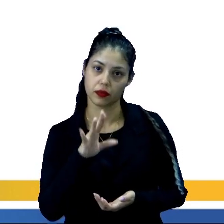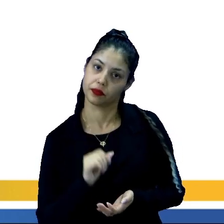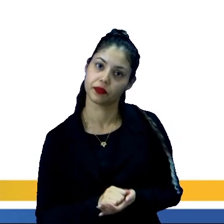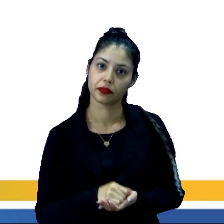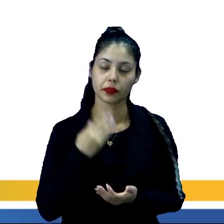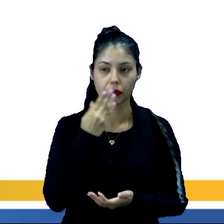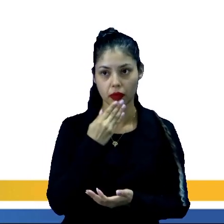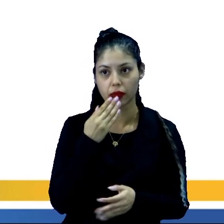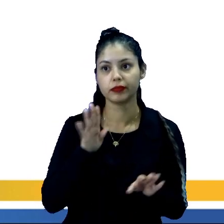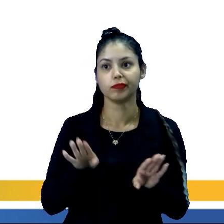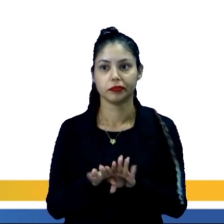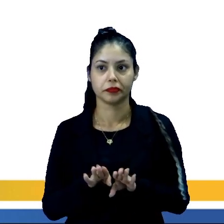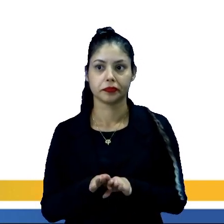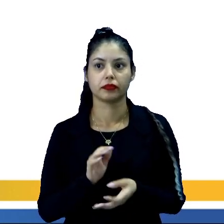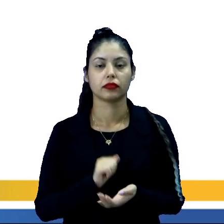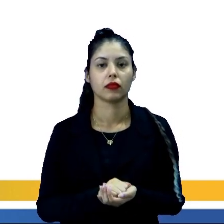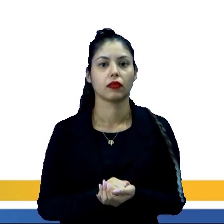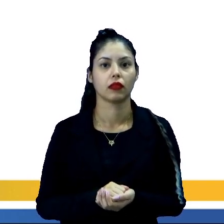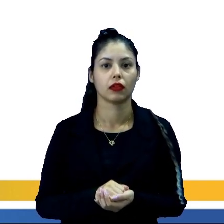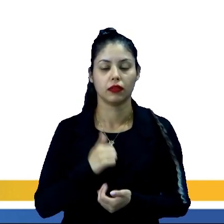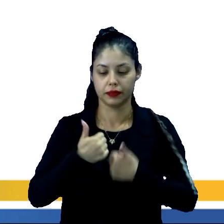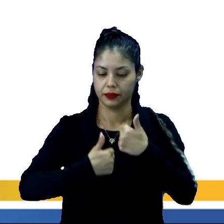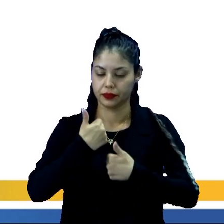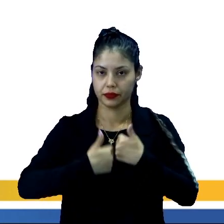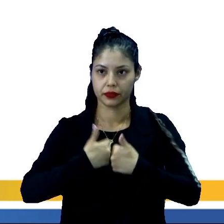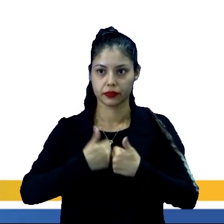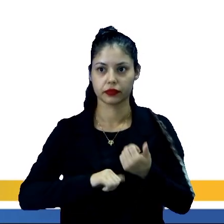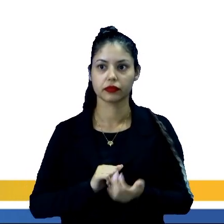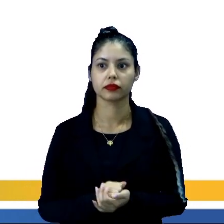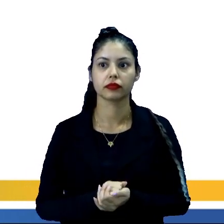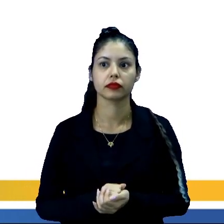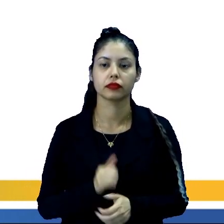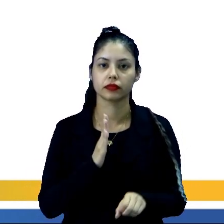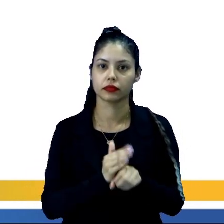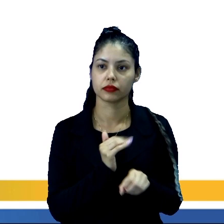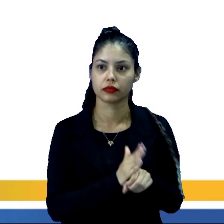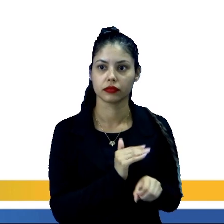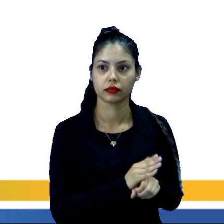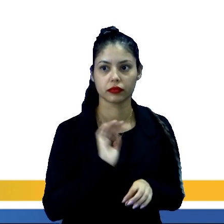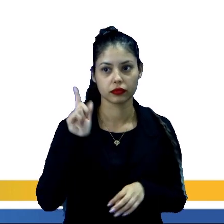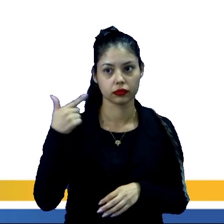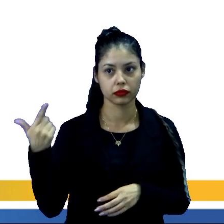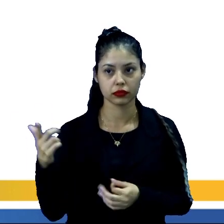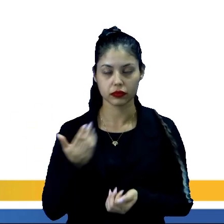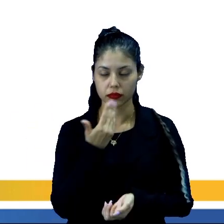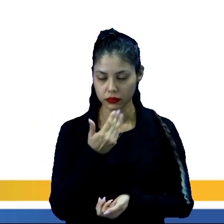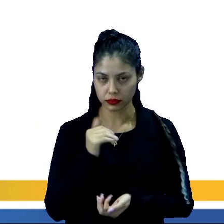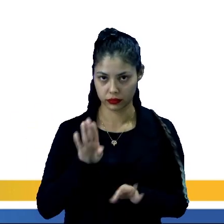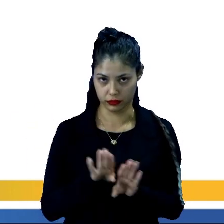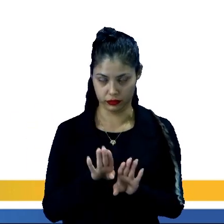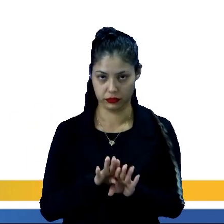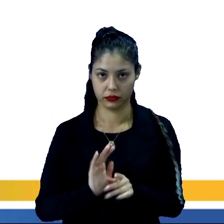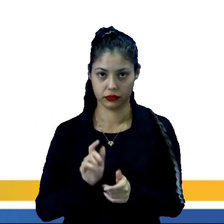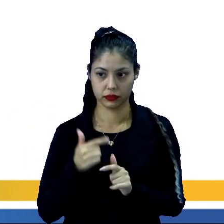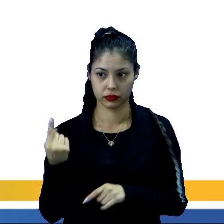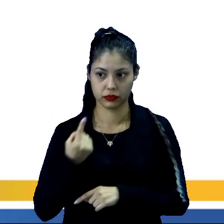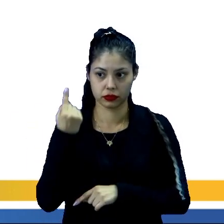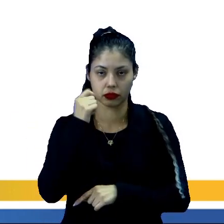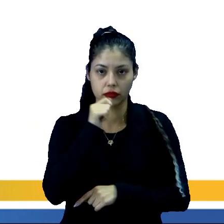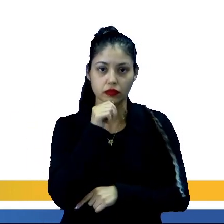carboidratos, né? Os açúcares, né? Como o arroz, né? A batata e todos esses alimentos que possuem um